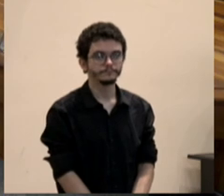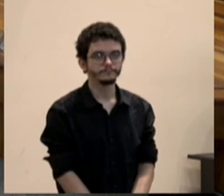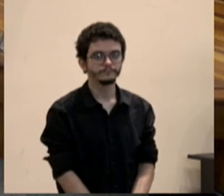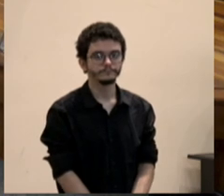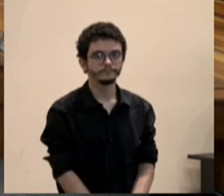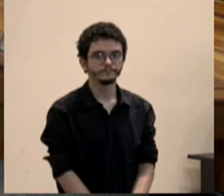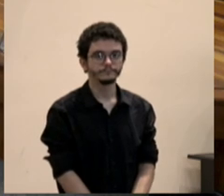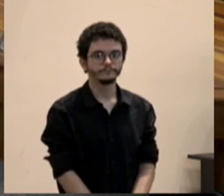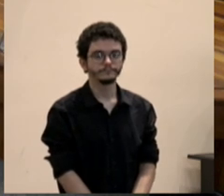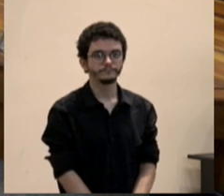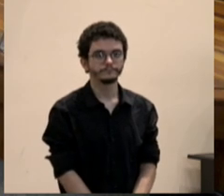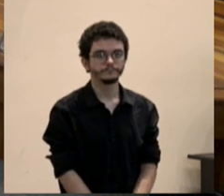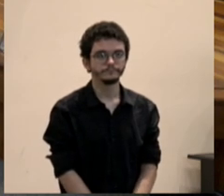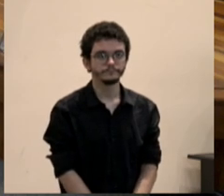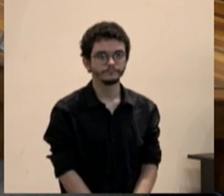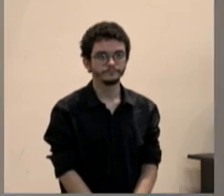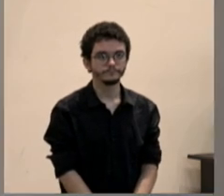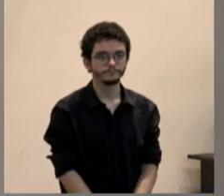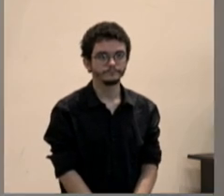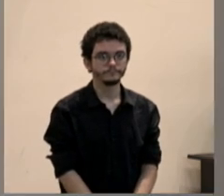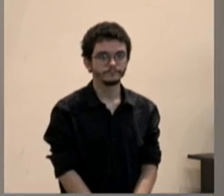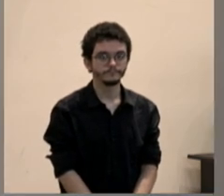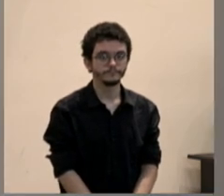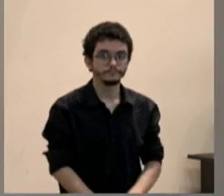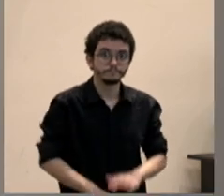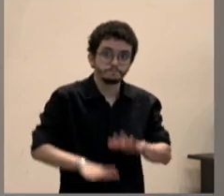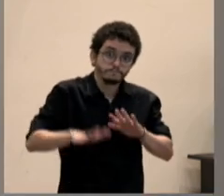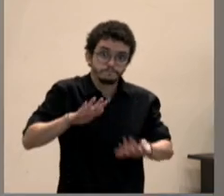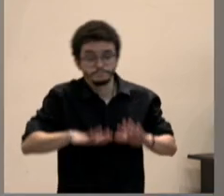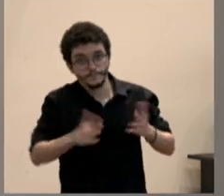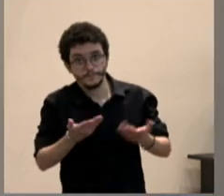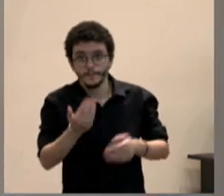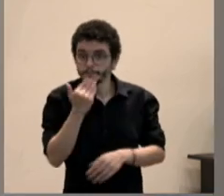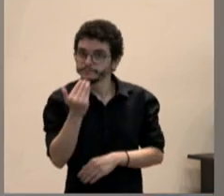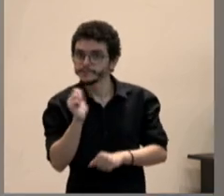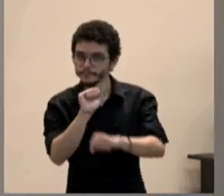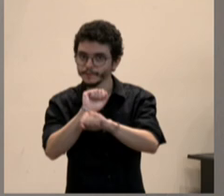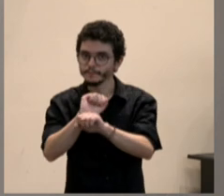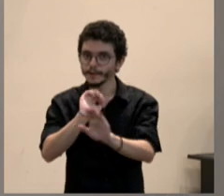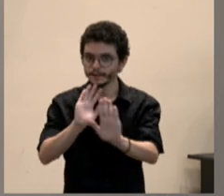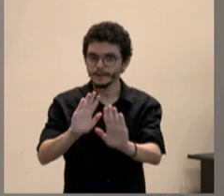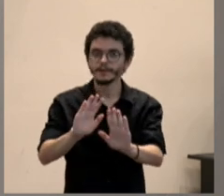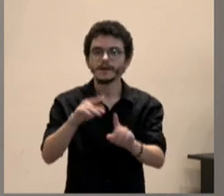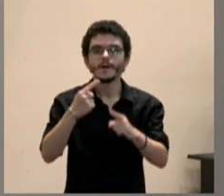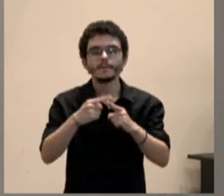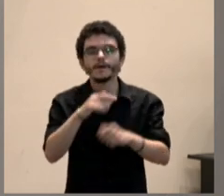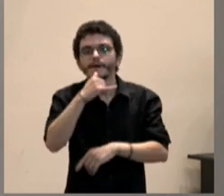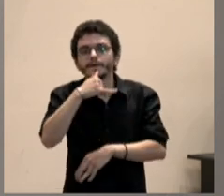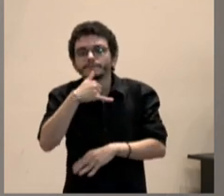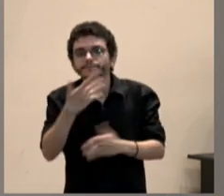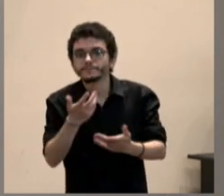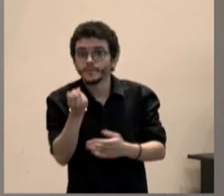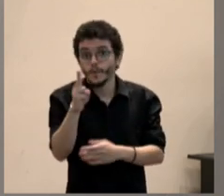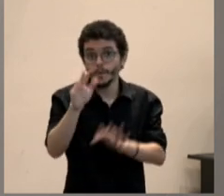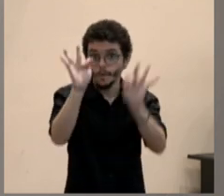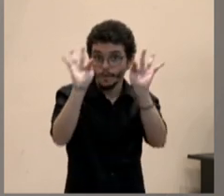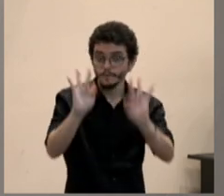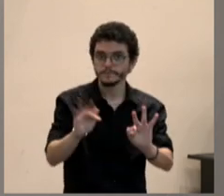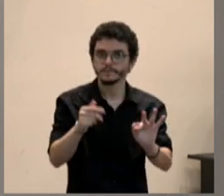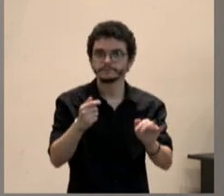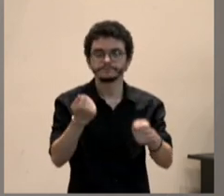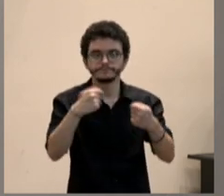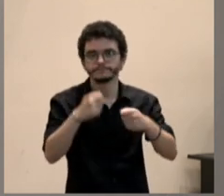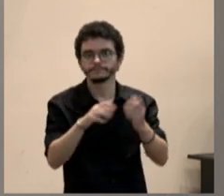Vamos lá. Às vezes, em algum momento, eu vou pedir para voltar também. Porque, infelizmente, ou felizmente, eu vou ter que mexer com números,